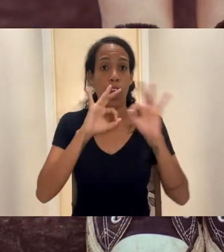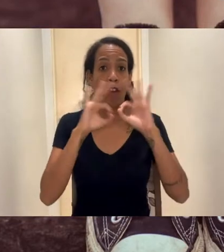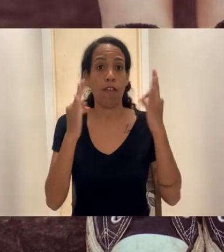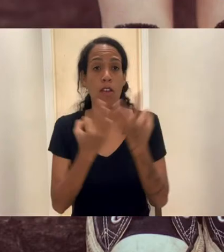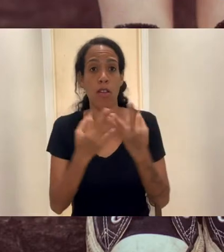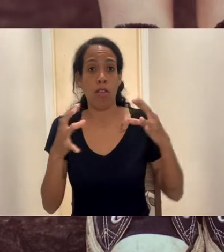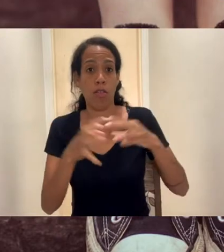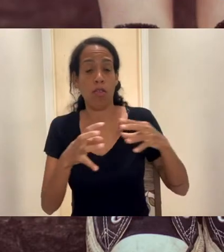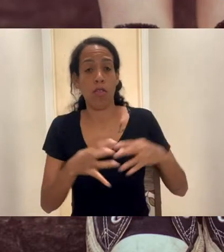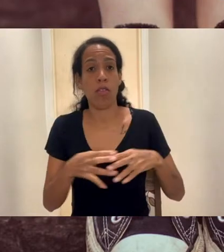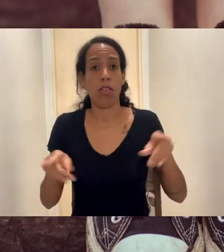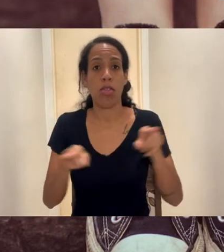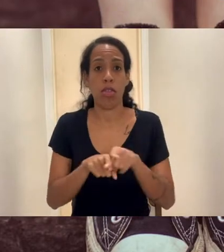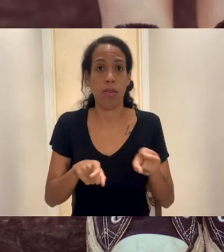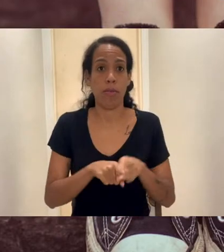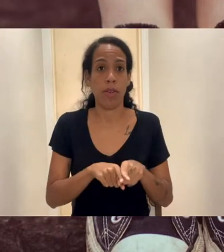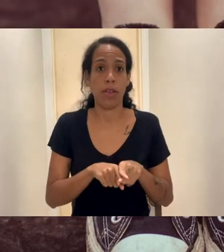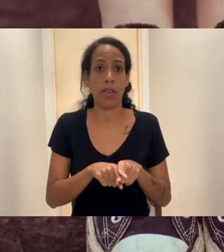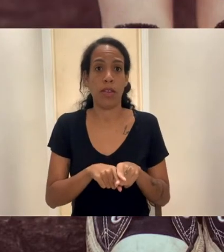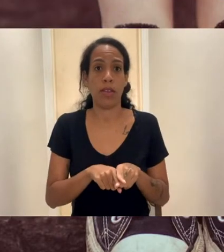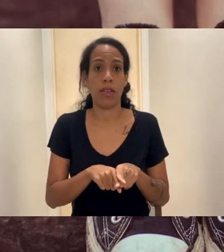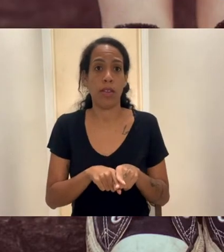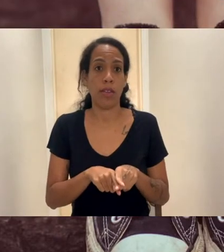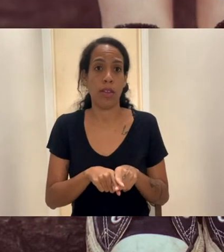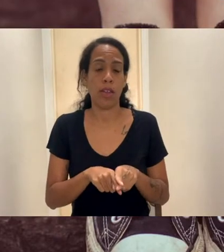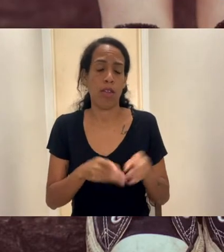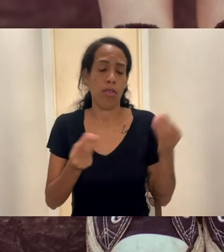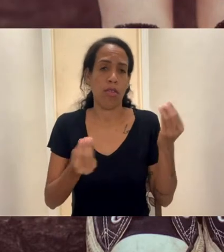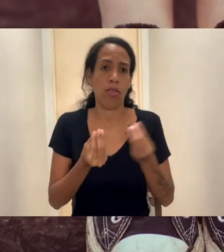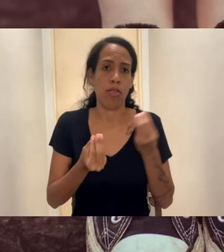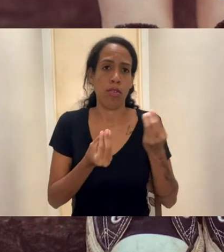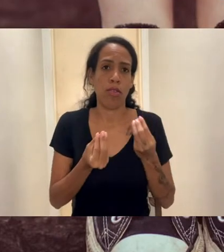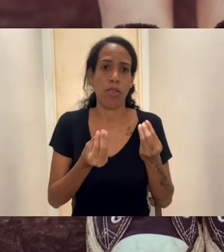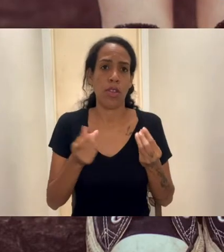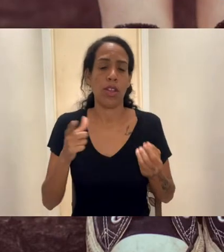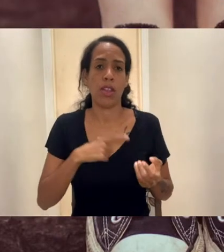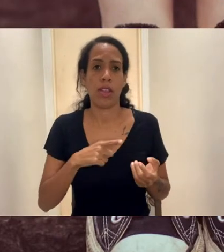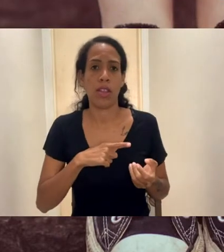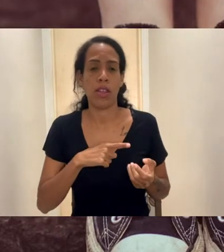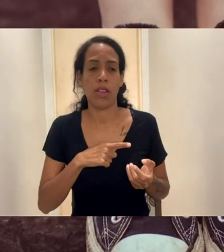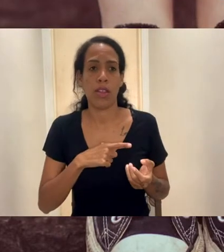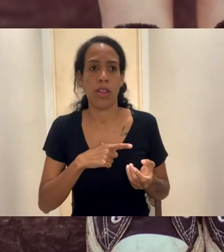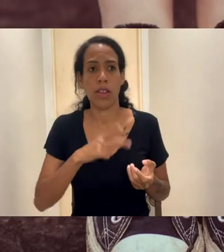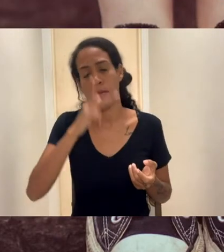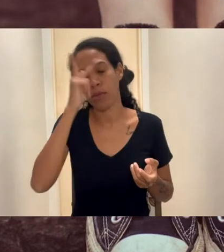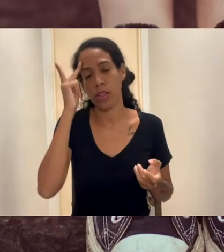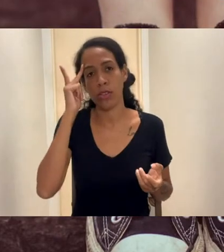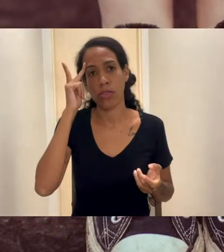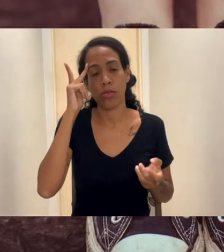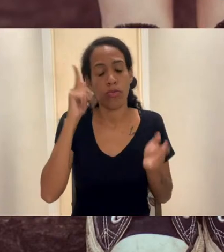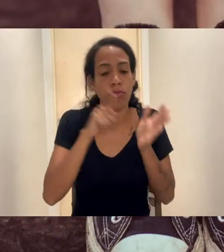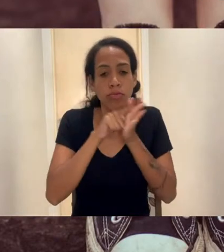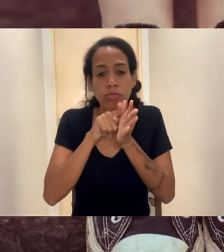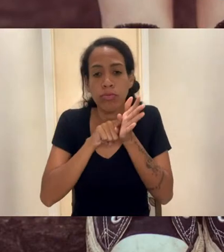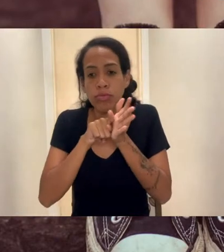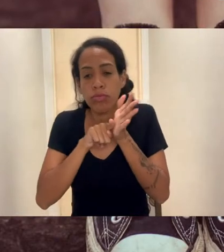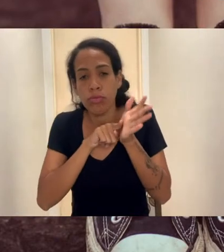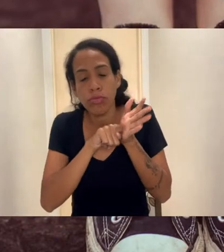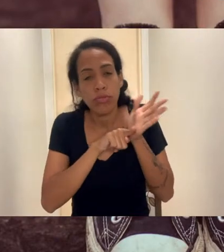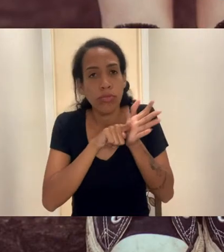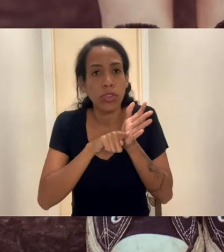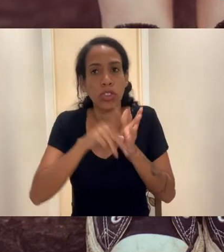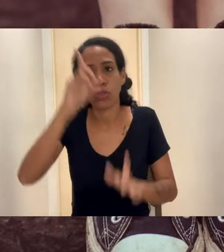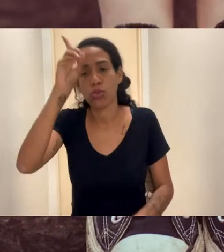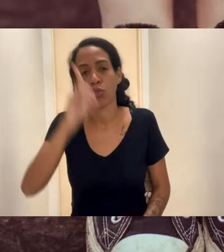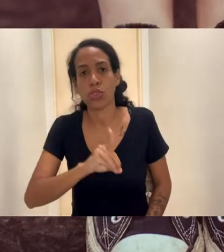comunitária, né? Ela é uma forma de ter profissionais no monitoramento, né, desses